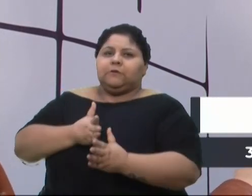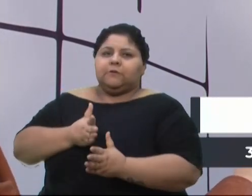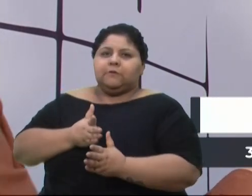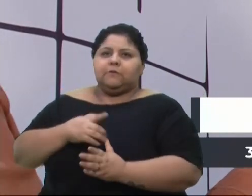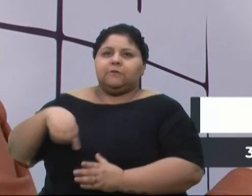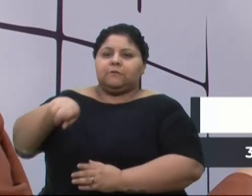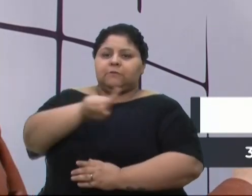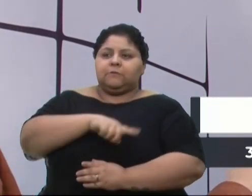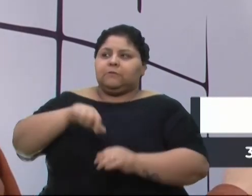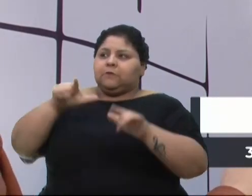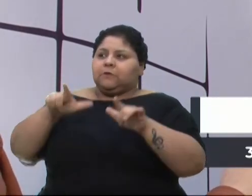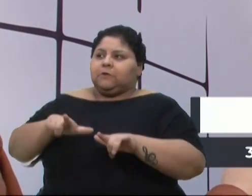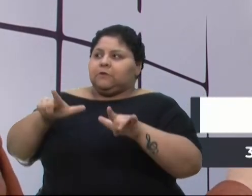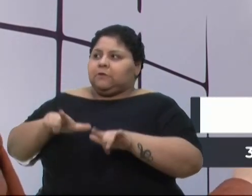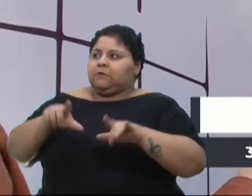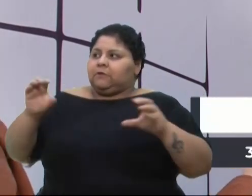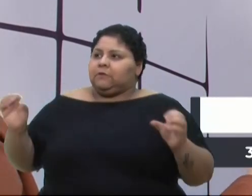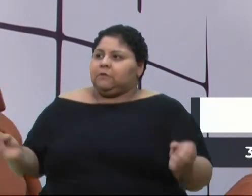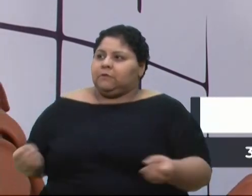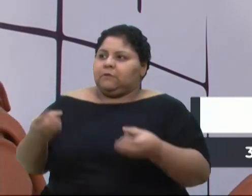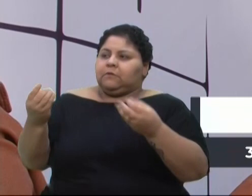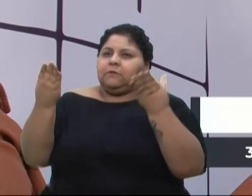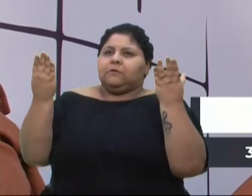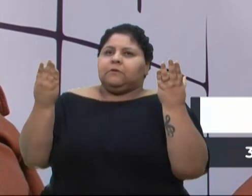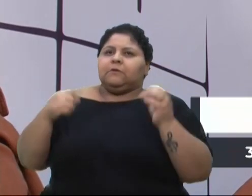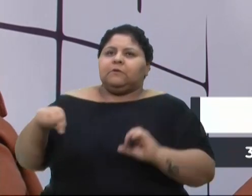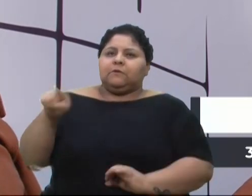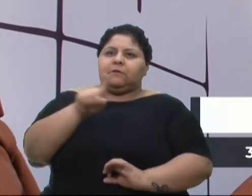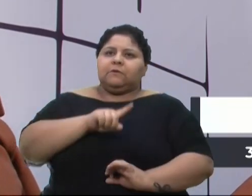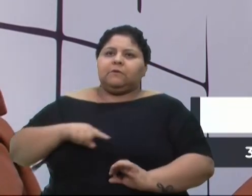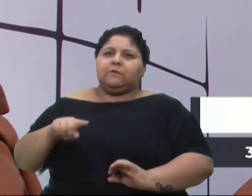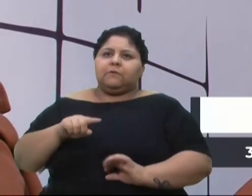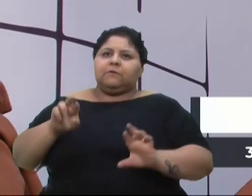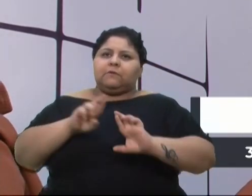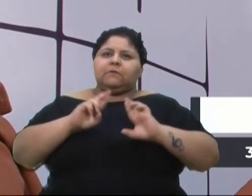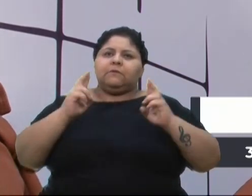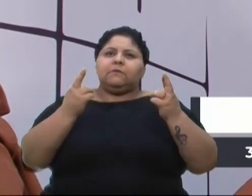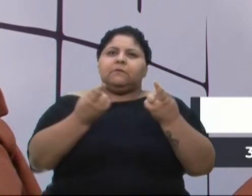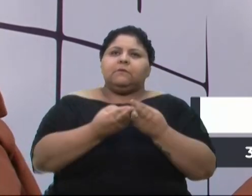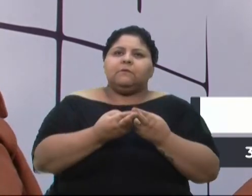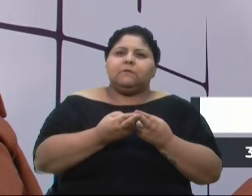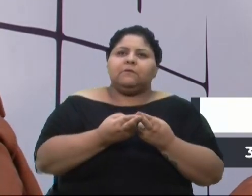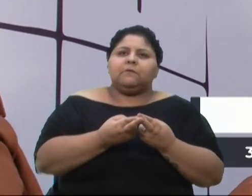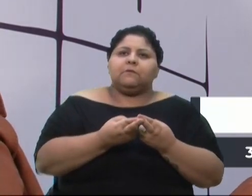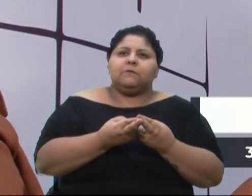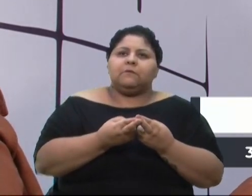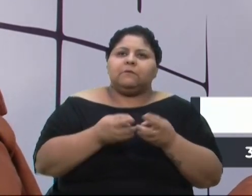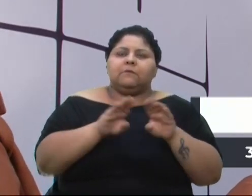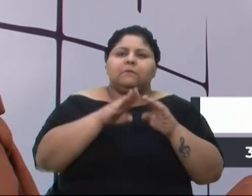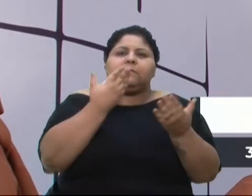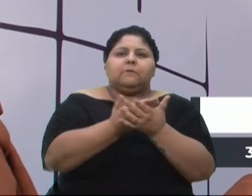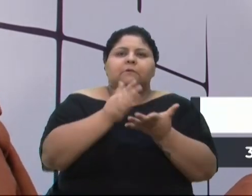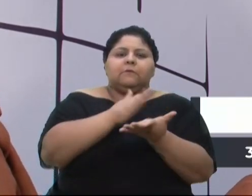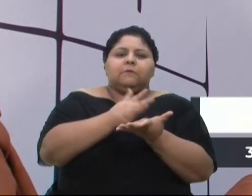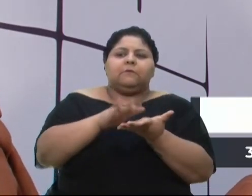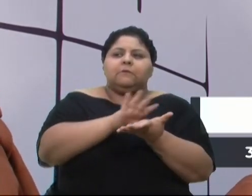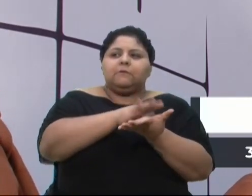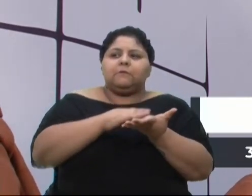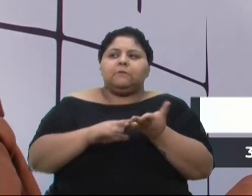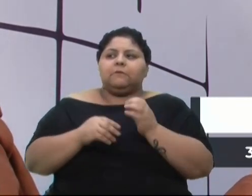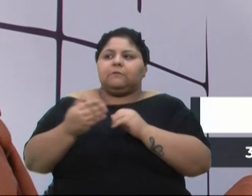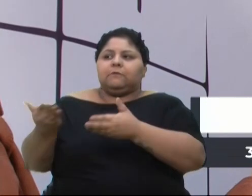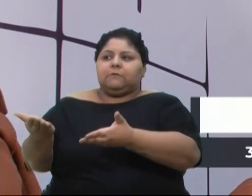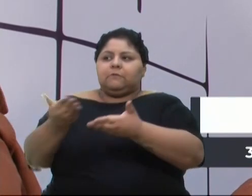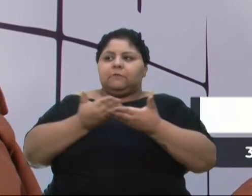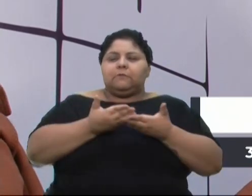onde nós vamos celebrar, então, um termo de cessão de uso para as escolas de samba. Então, a gente convidou, né, os colegas